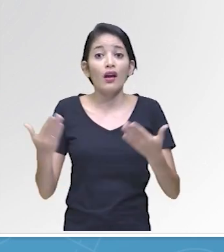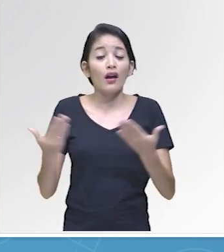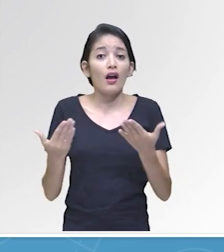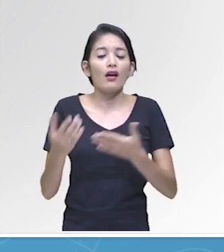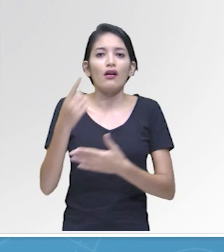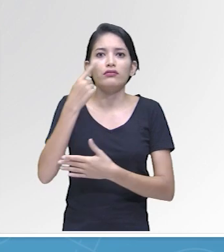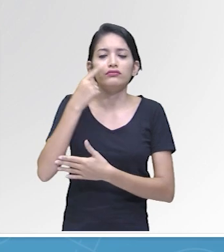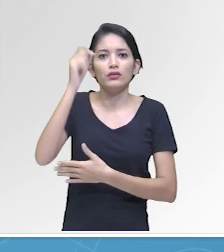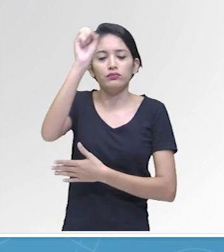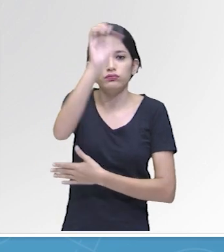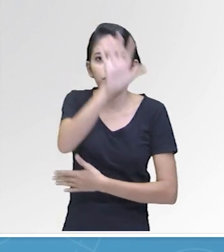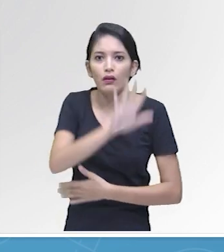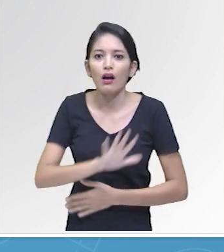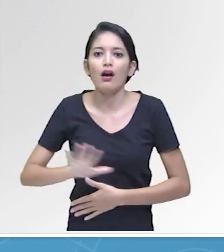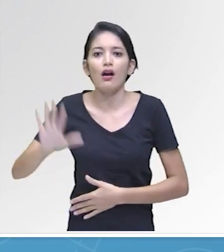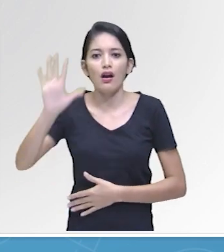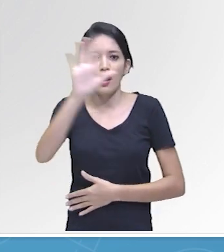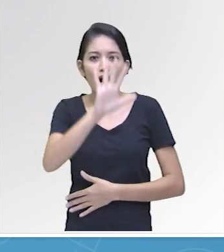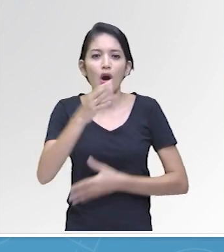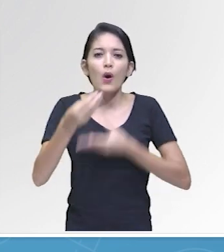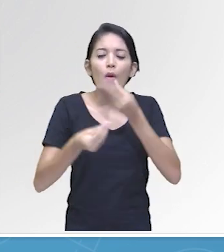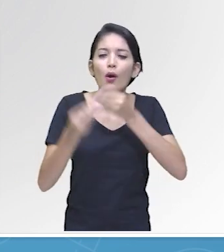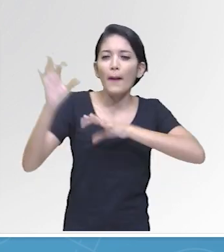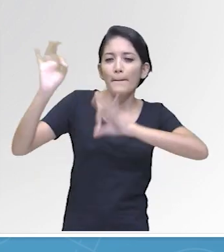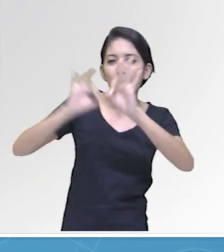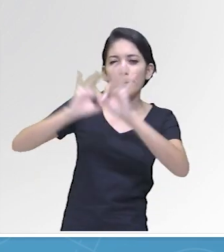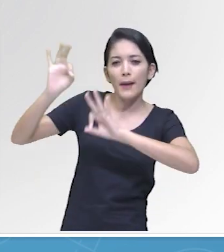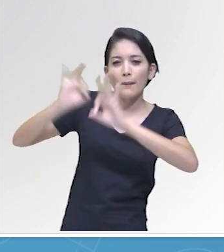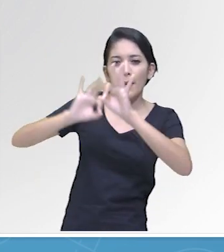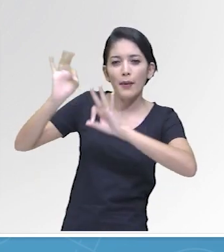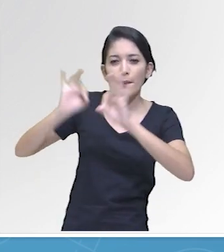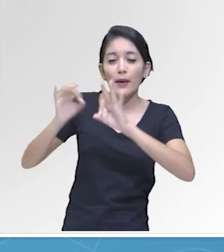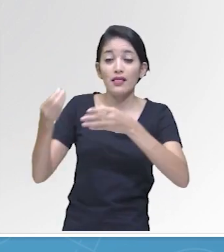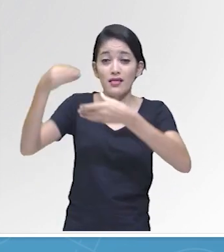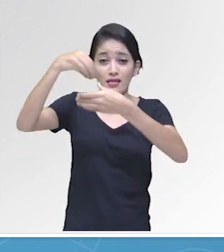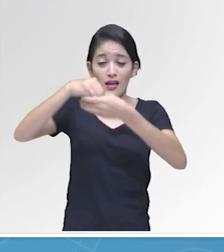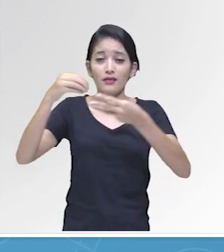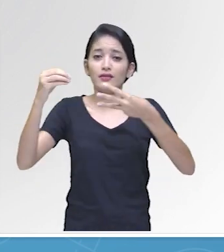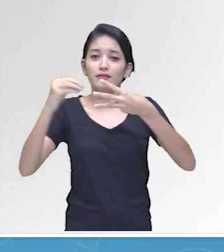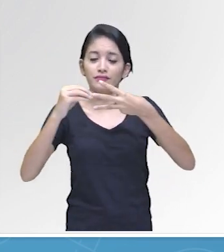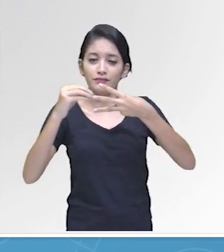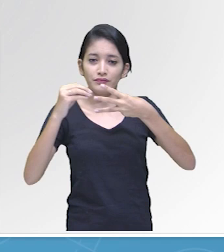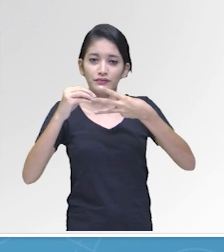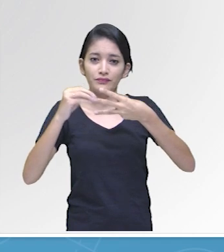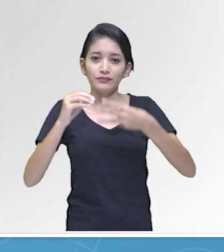geral das organelas, como é que elas estão organizadas dentro da célula. Observem aí